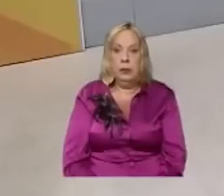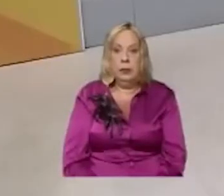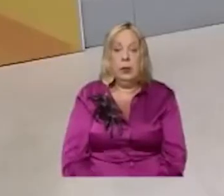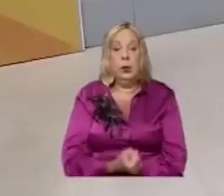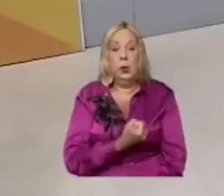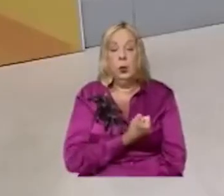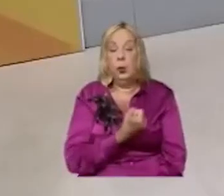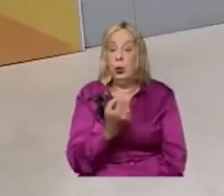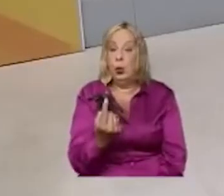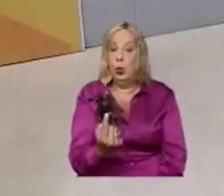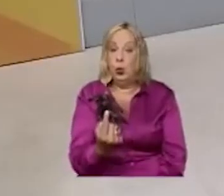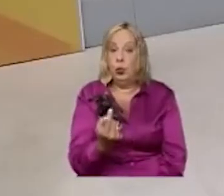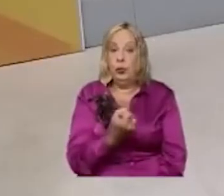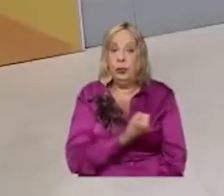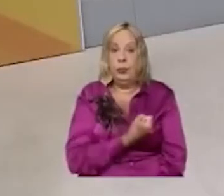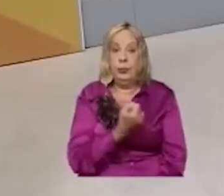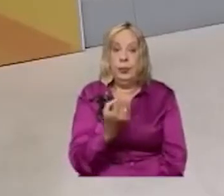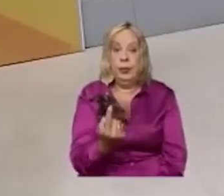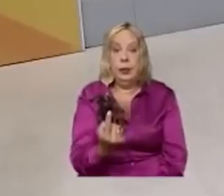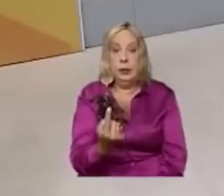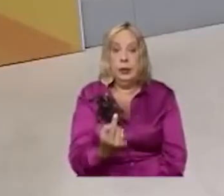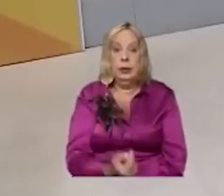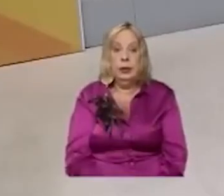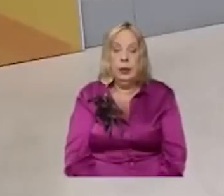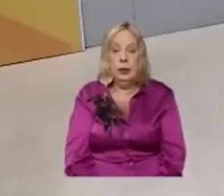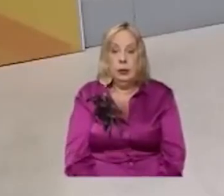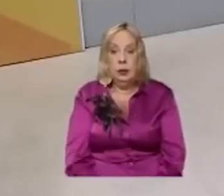45 e número 1, bola de